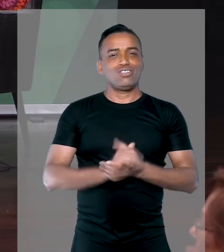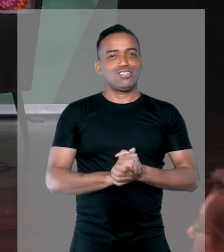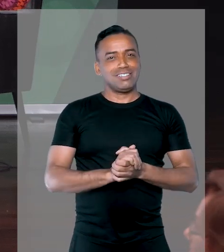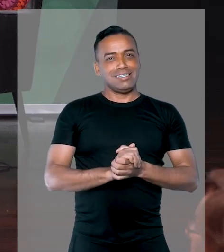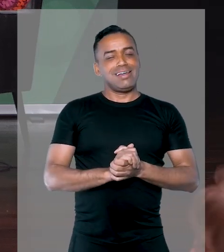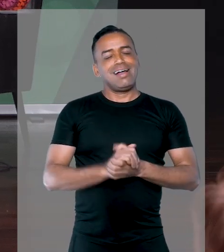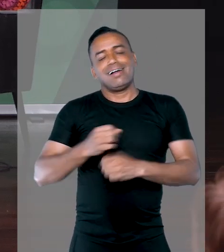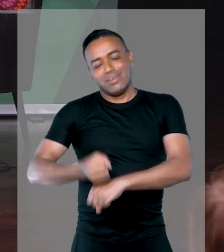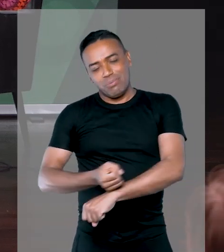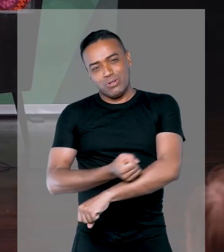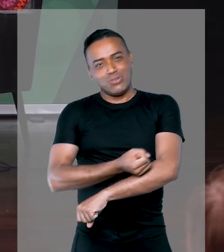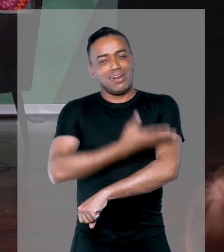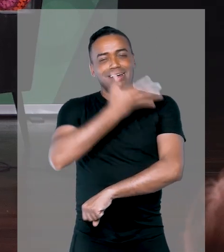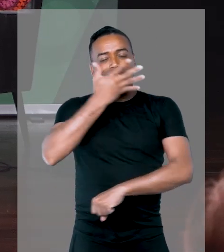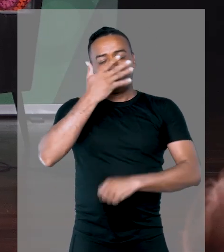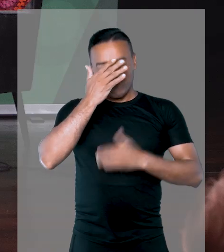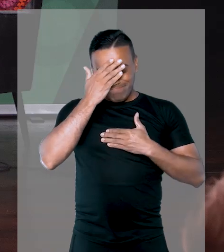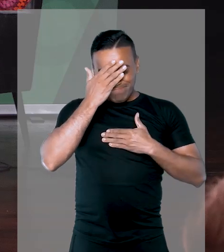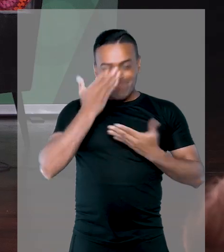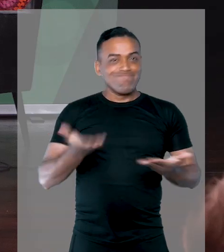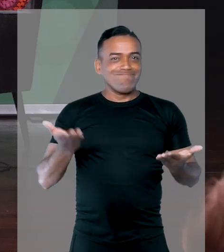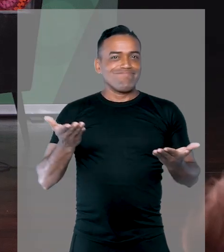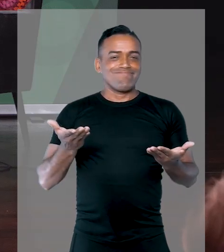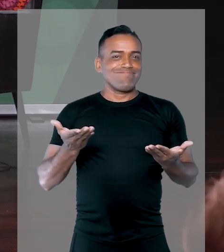Mas eu fiquei emocionada.